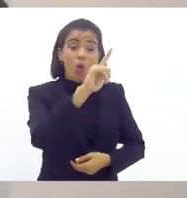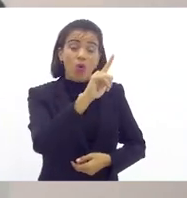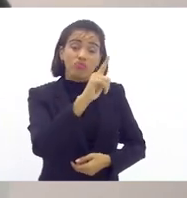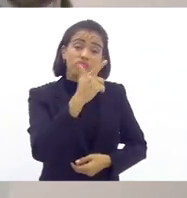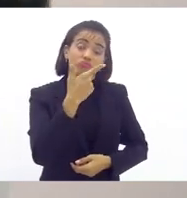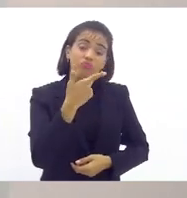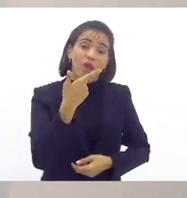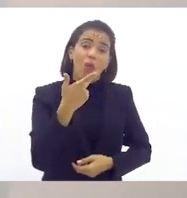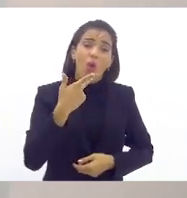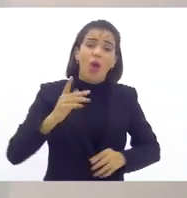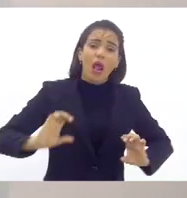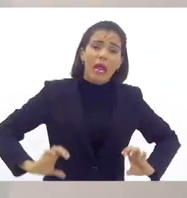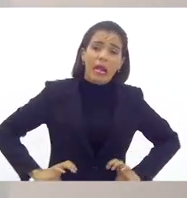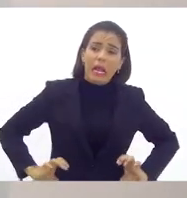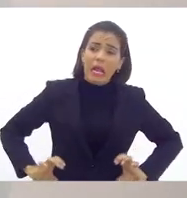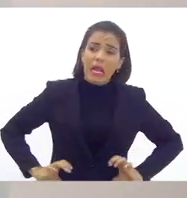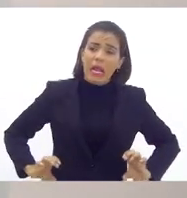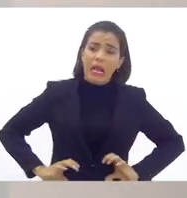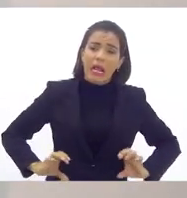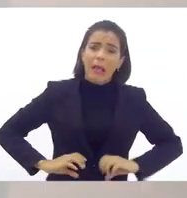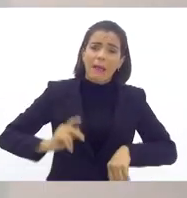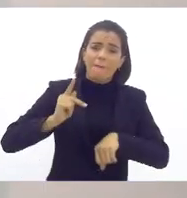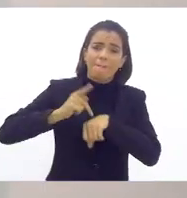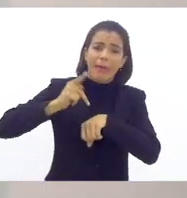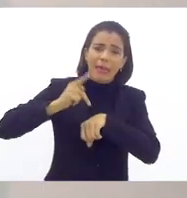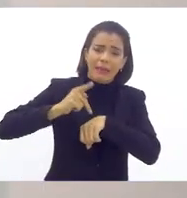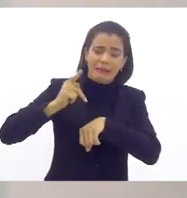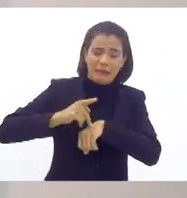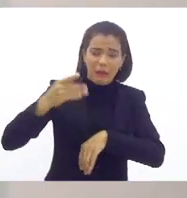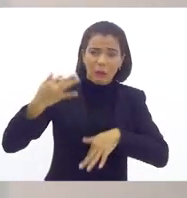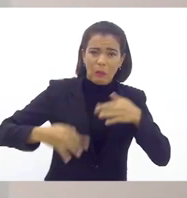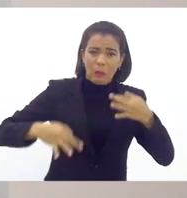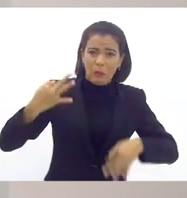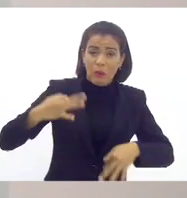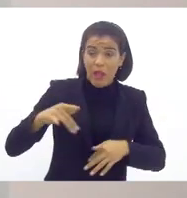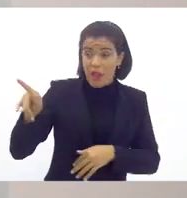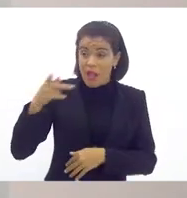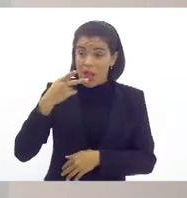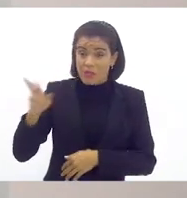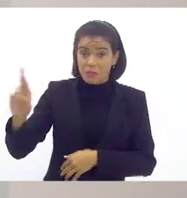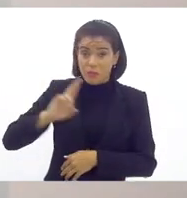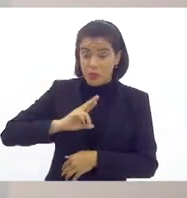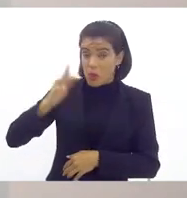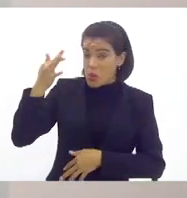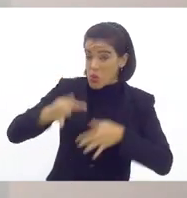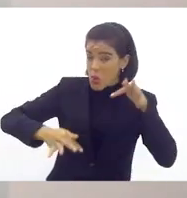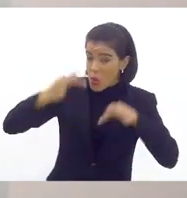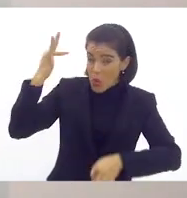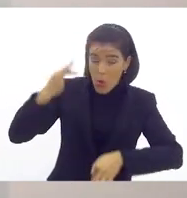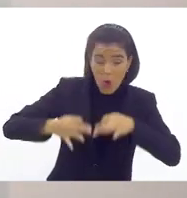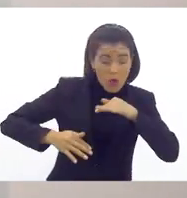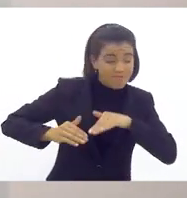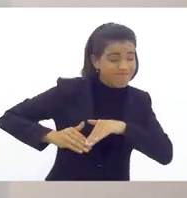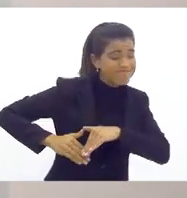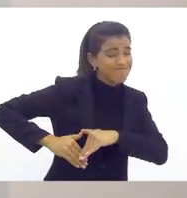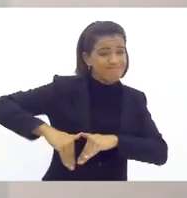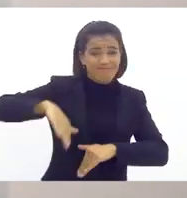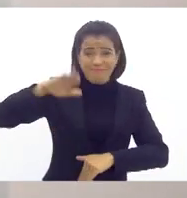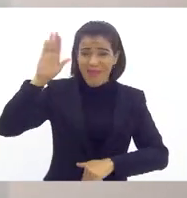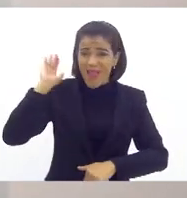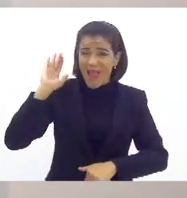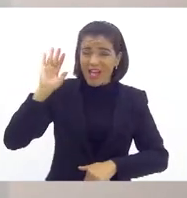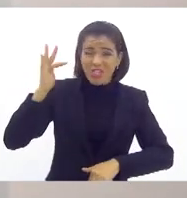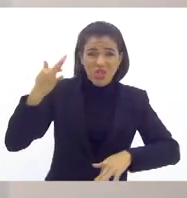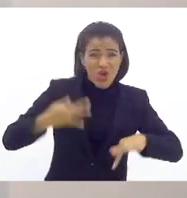era cálculo renal, e ele respondeu o seguinte, que a maior dor que nós sentimos, ou a maior